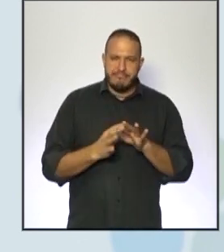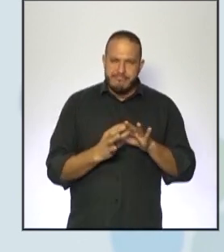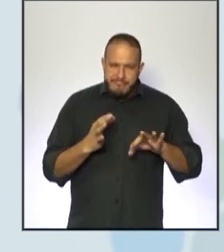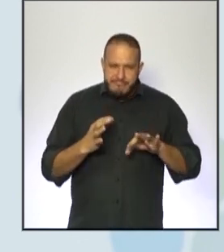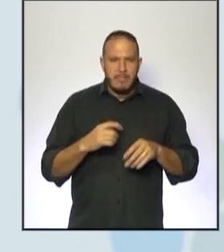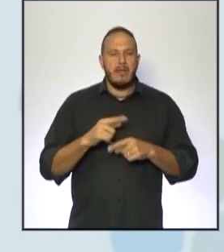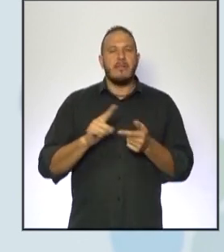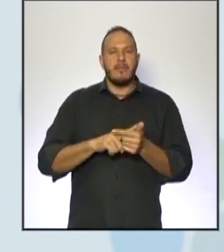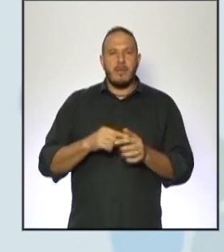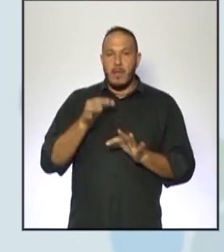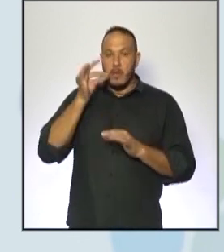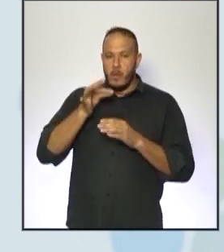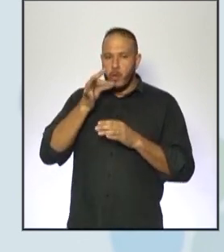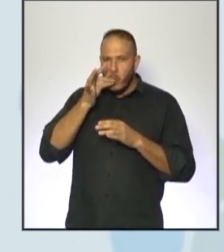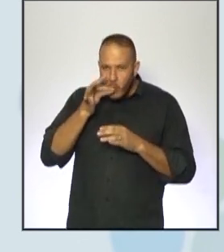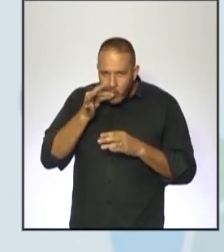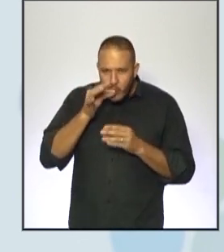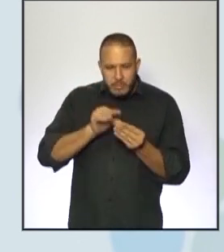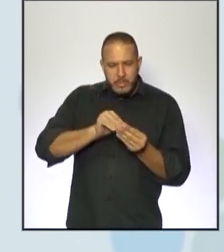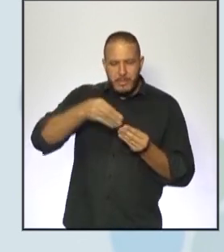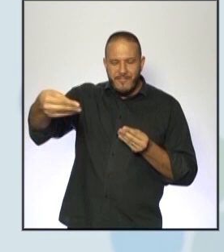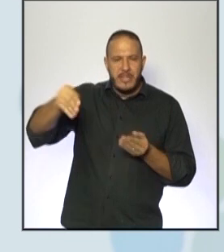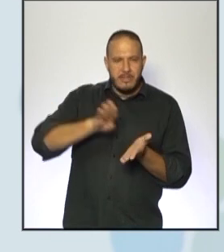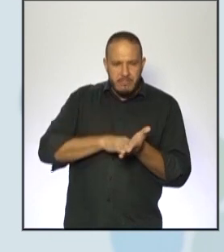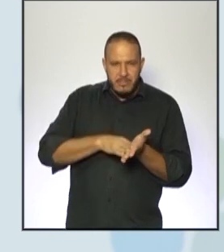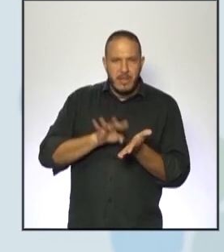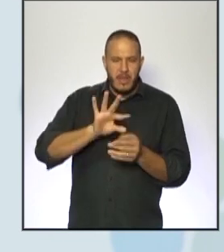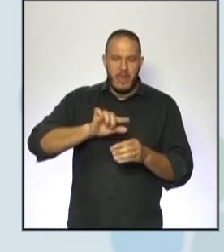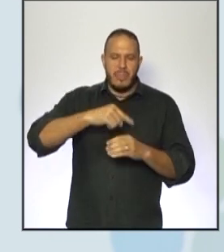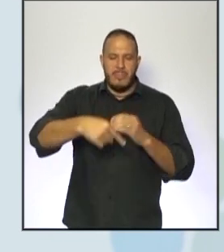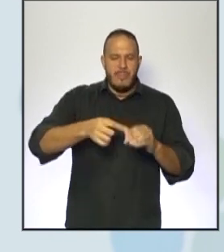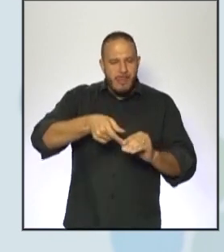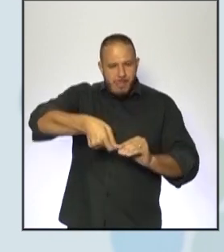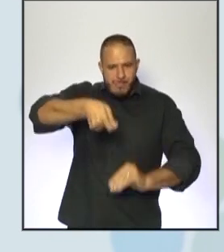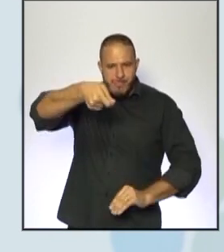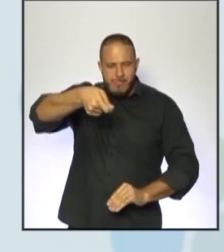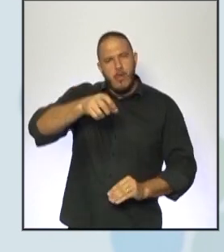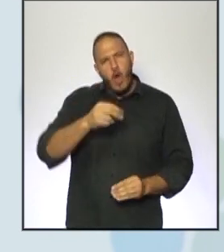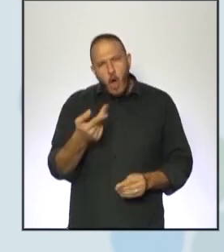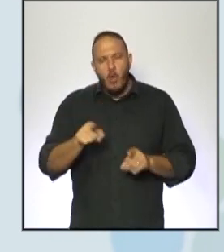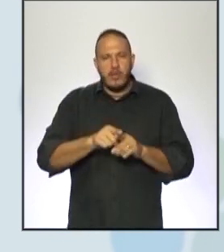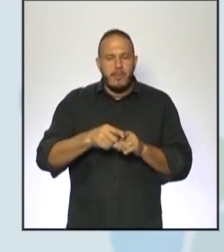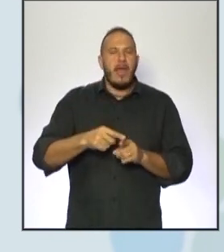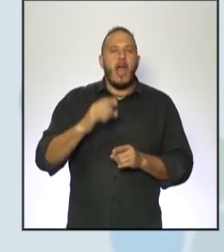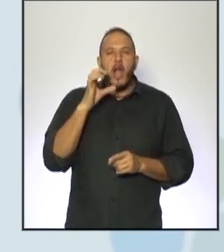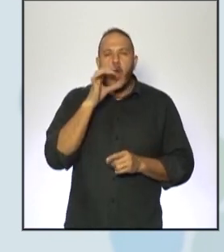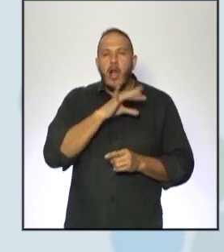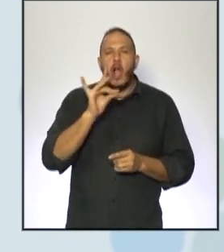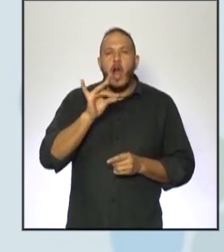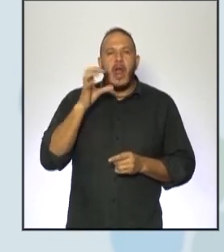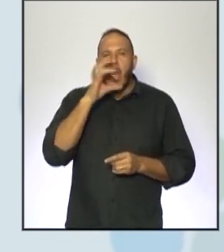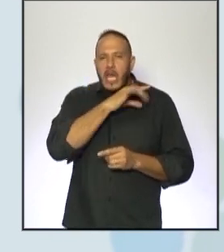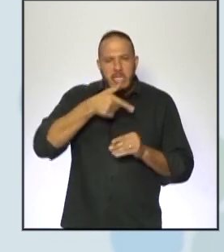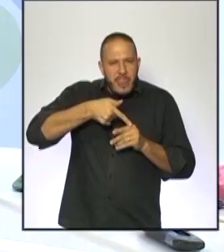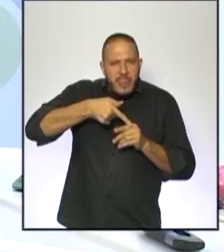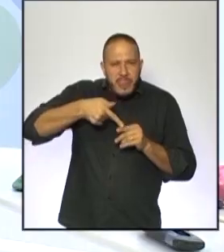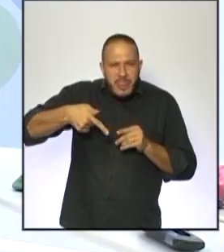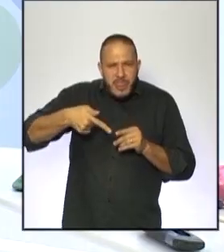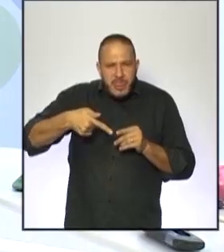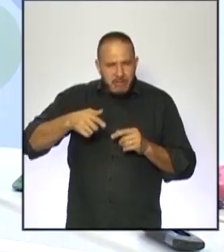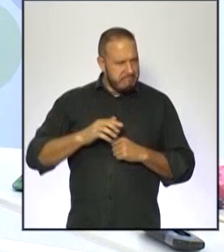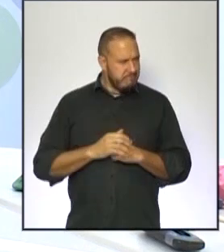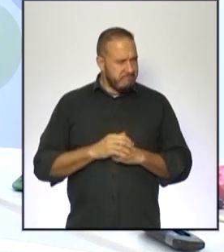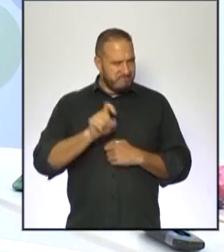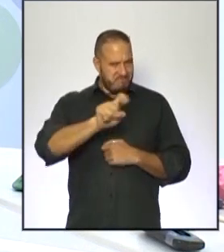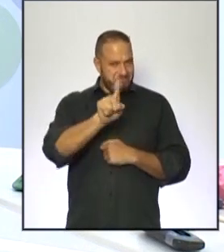um canudo, uma fita crepe, um durex e ou uma cola quente? Que